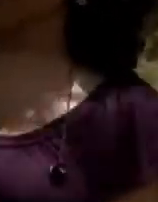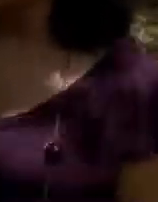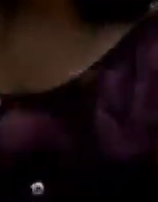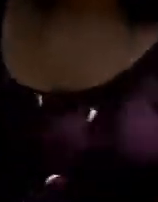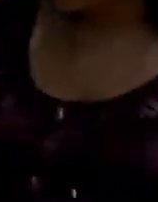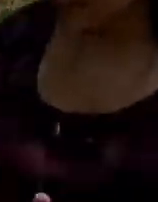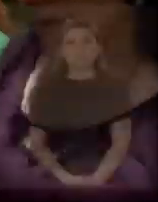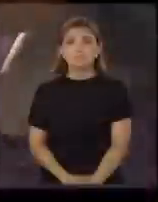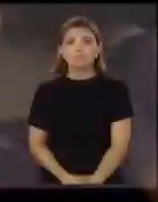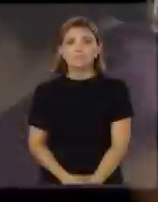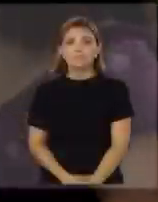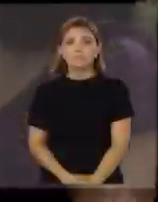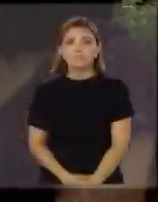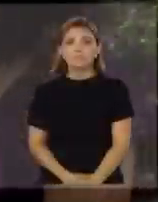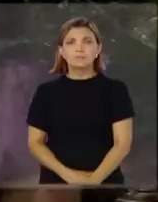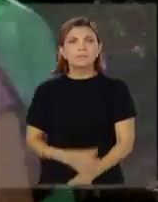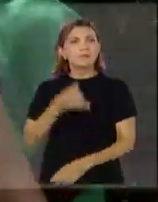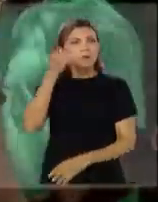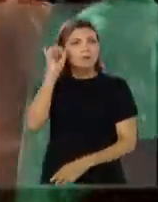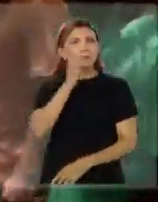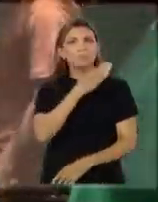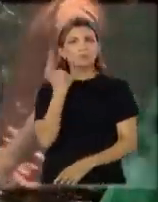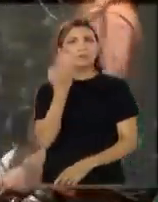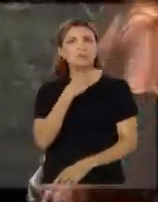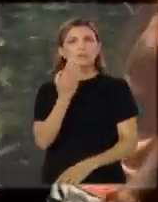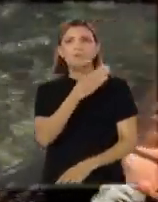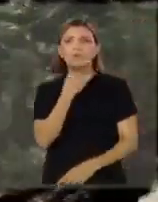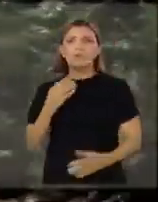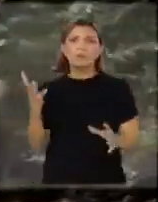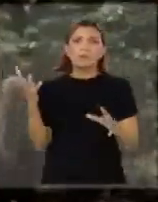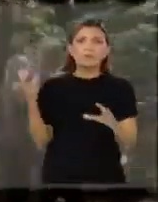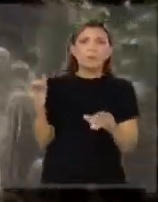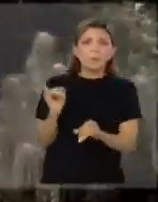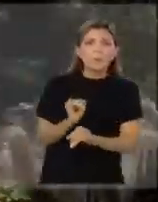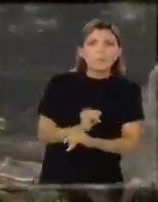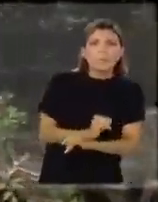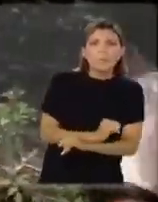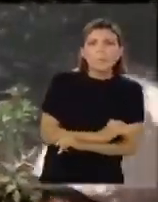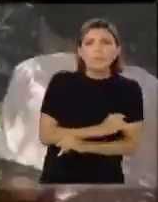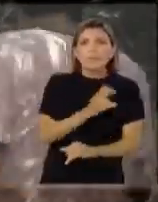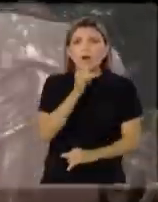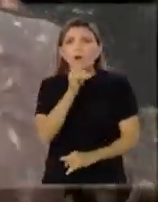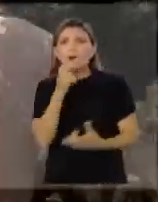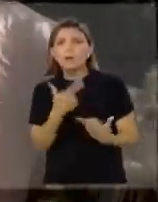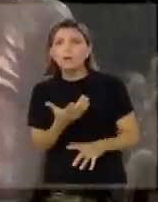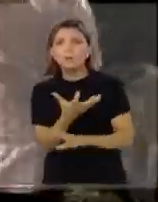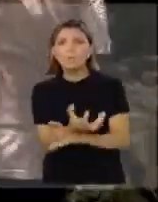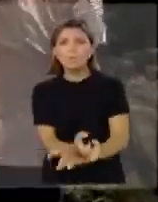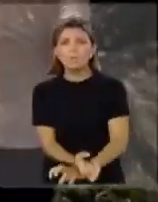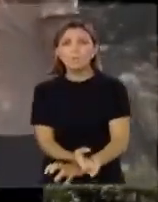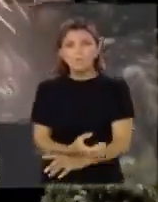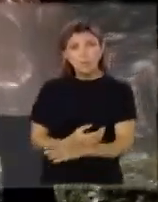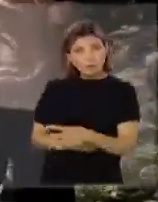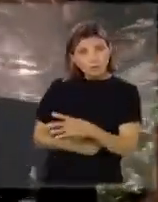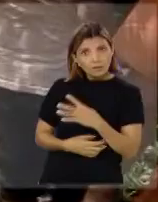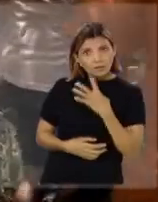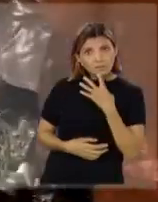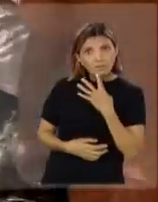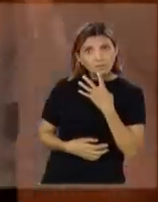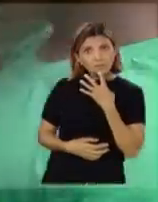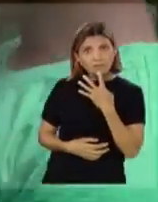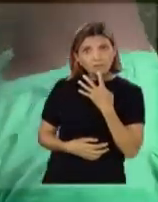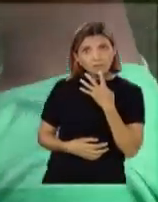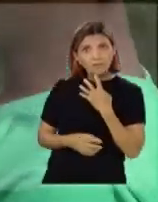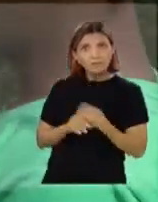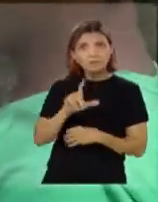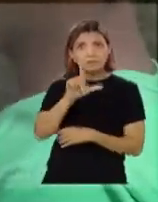Gente, olha esse cacto! Perdi meu gado, morreu de sede, meu